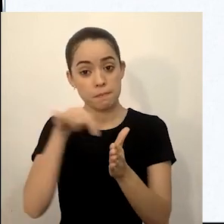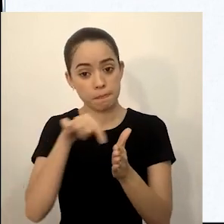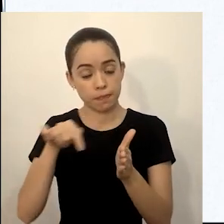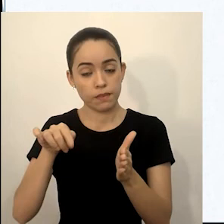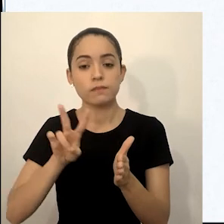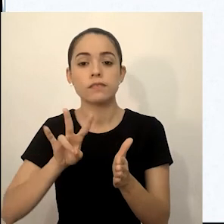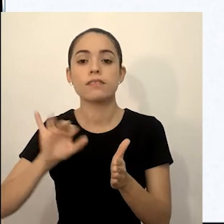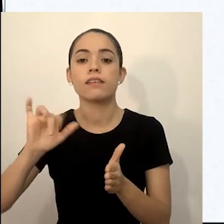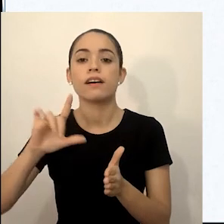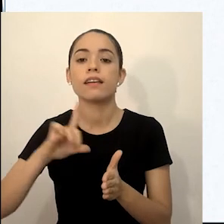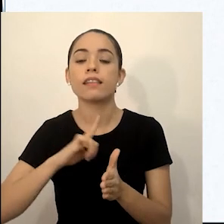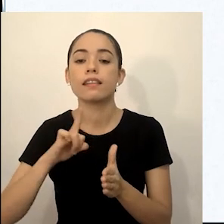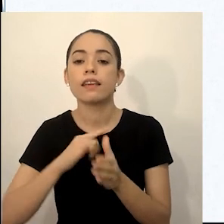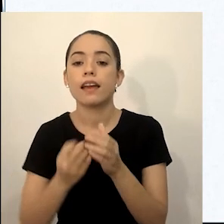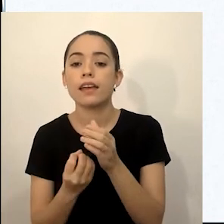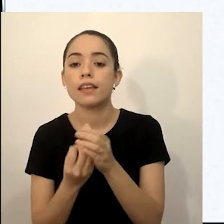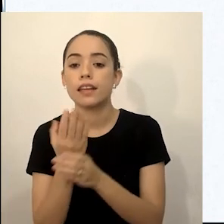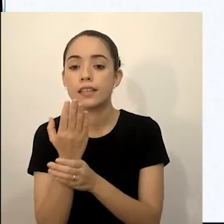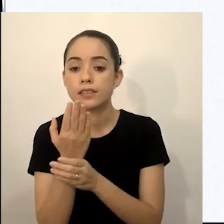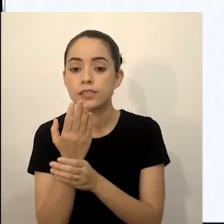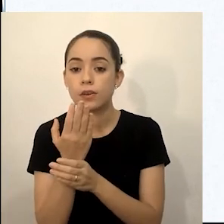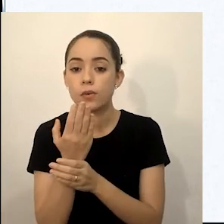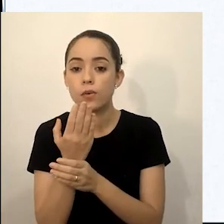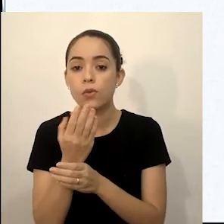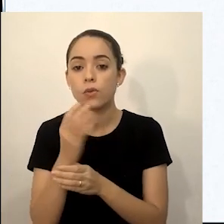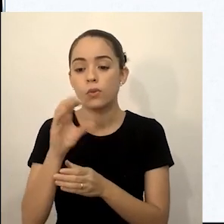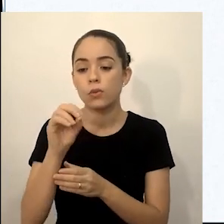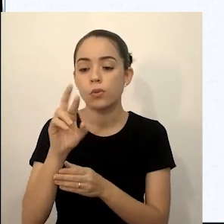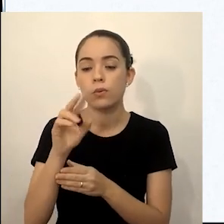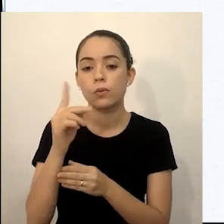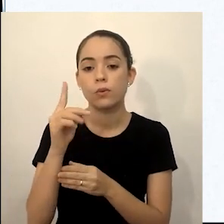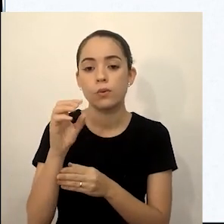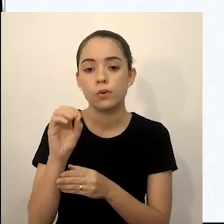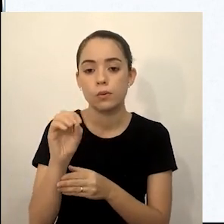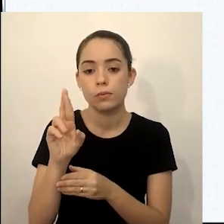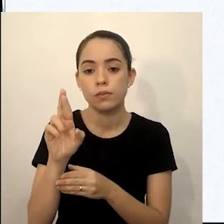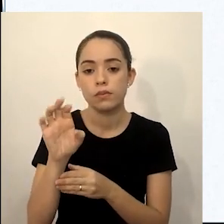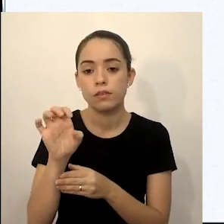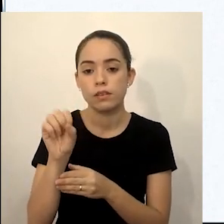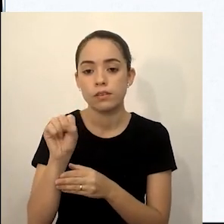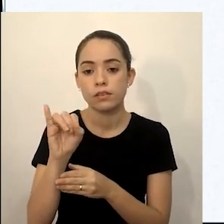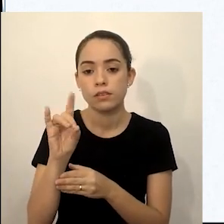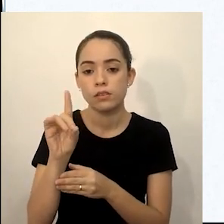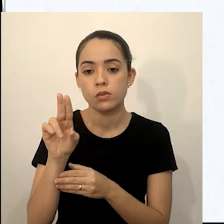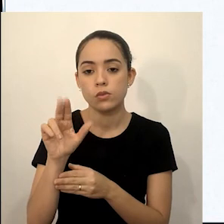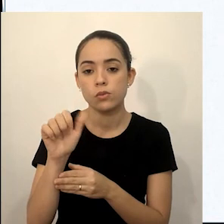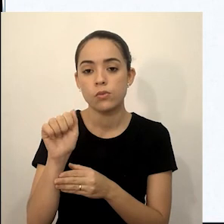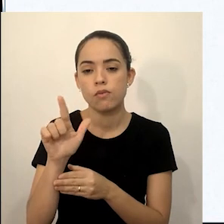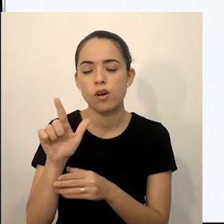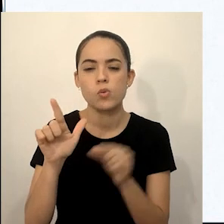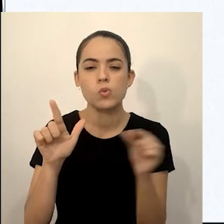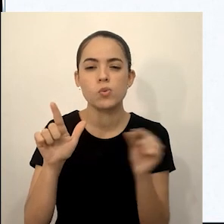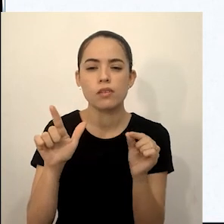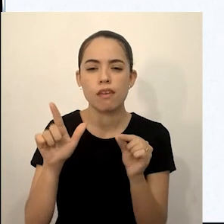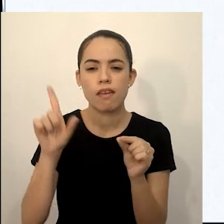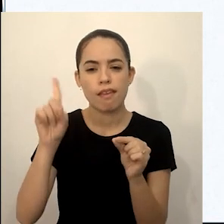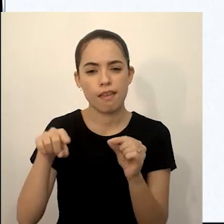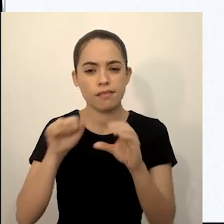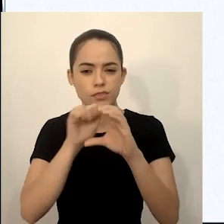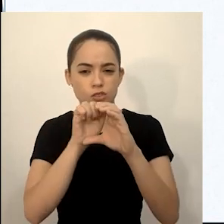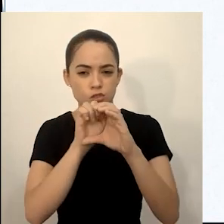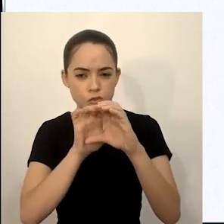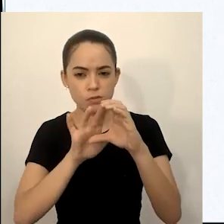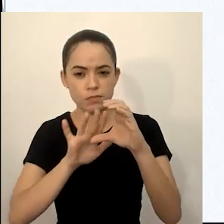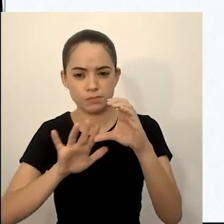Nesta fase, haverá a formação do corpo residual, que caracteriza-se